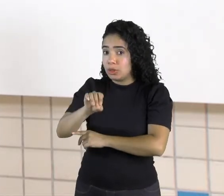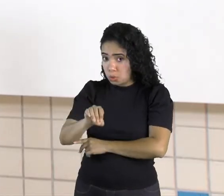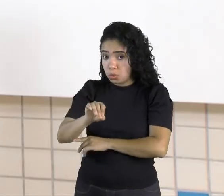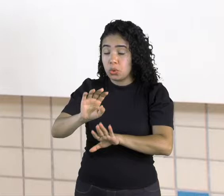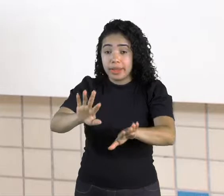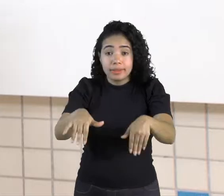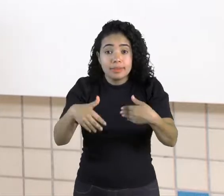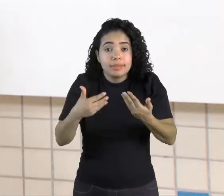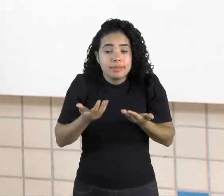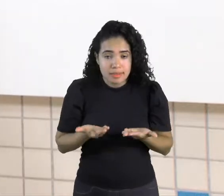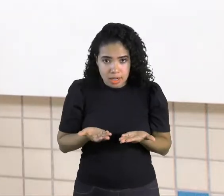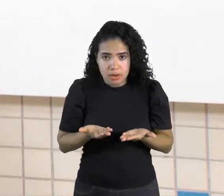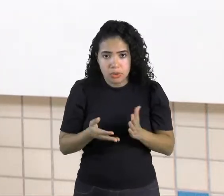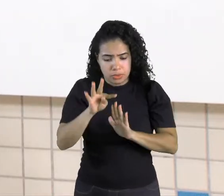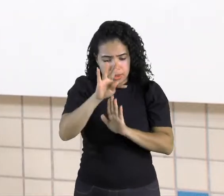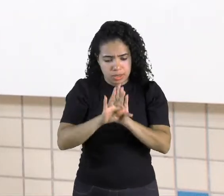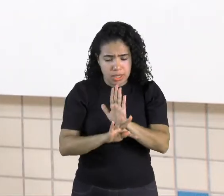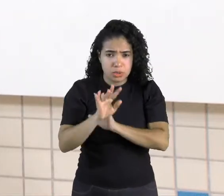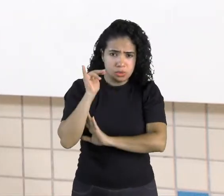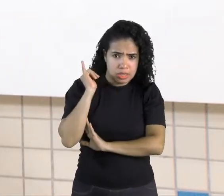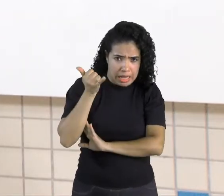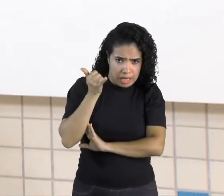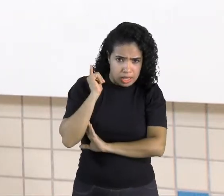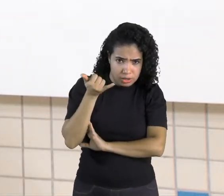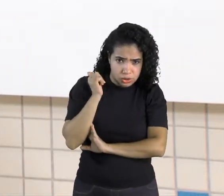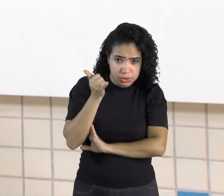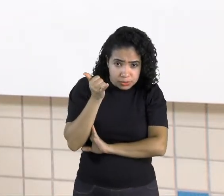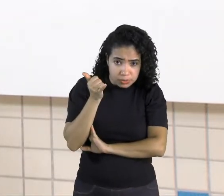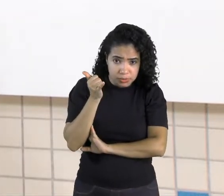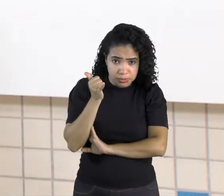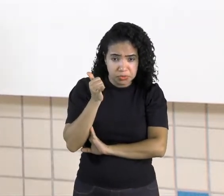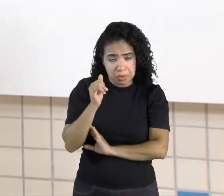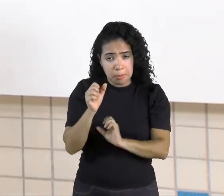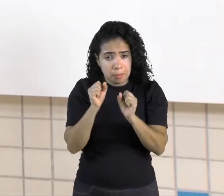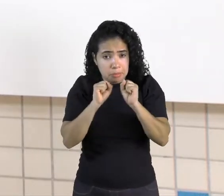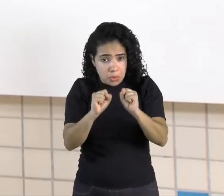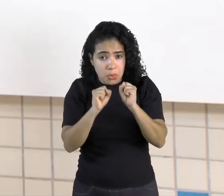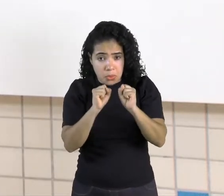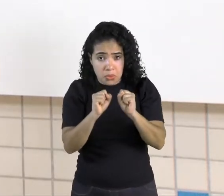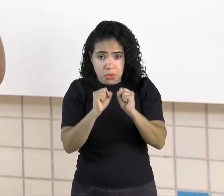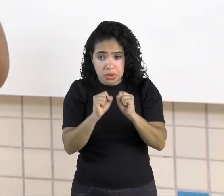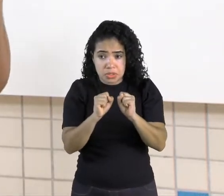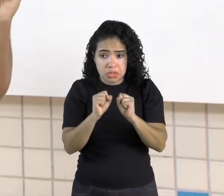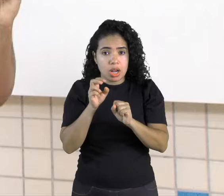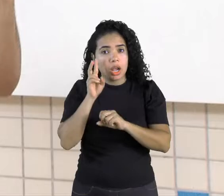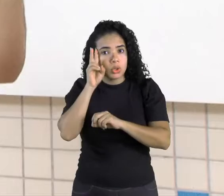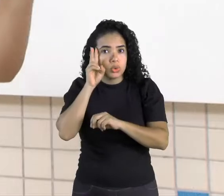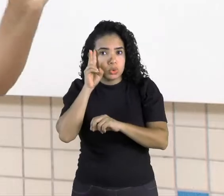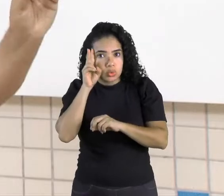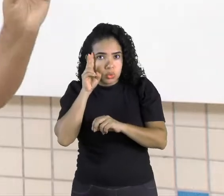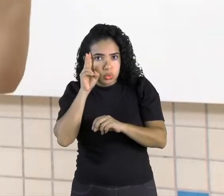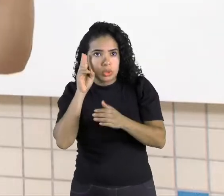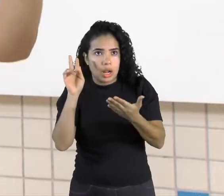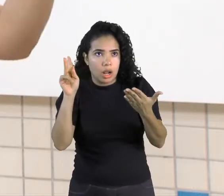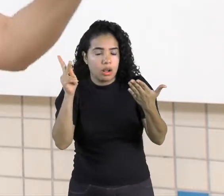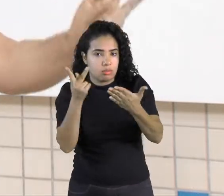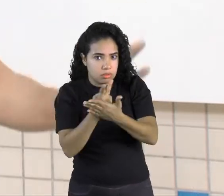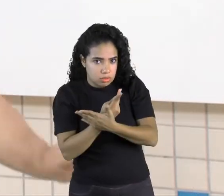seguinte, texto narrativo, ele pode ser a história de algo que